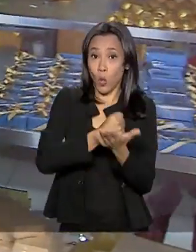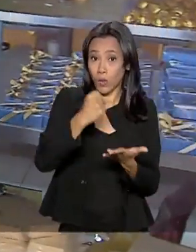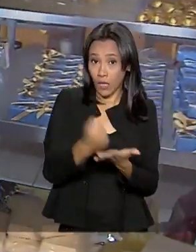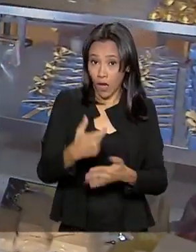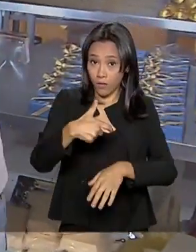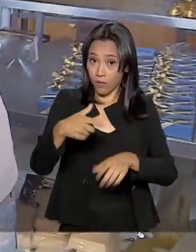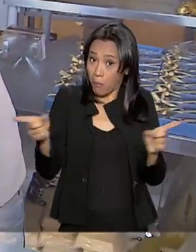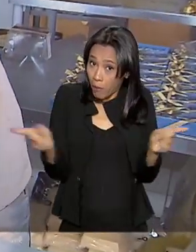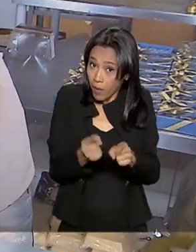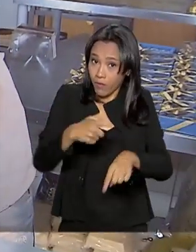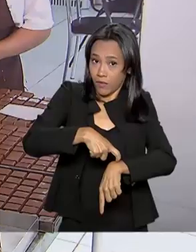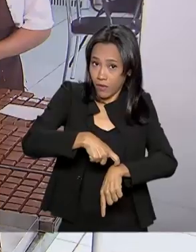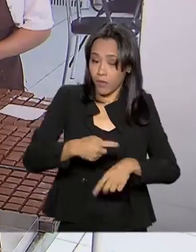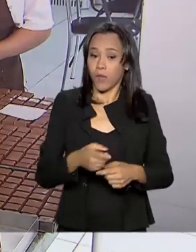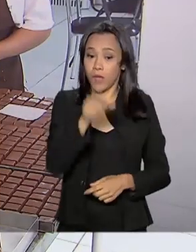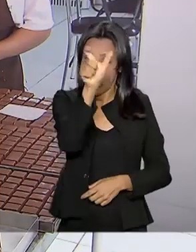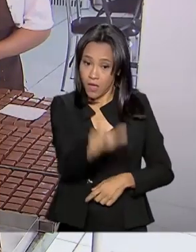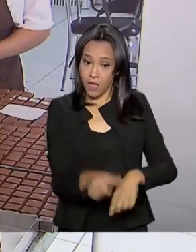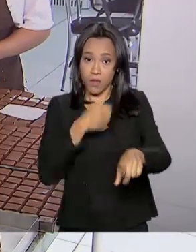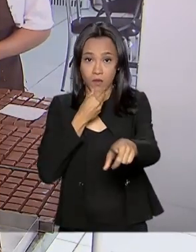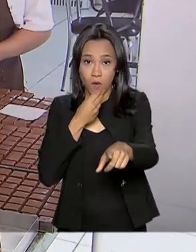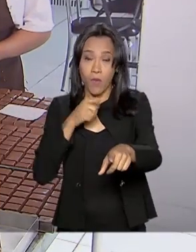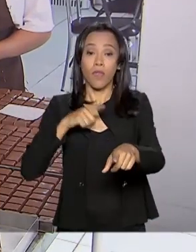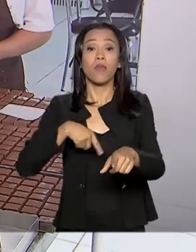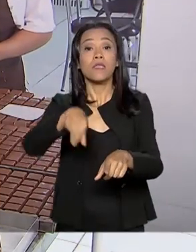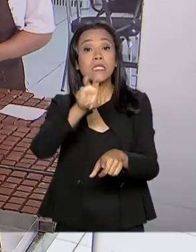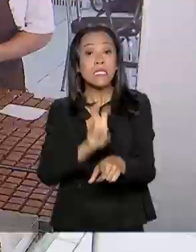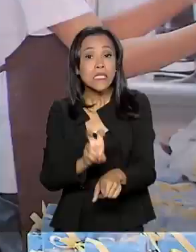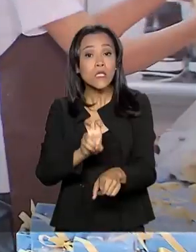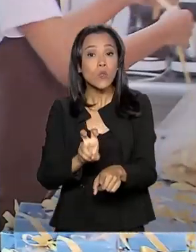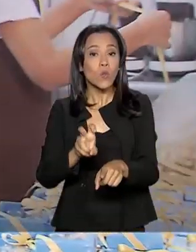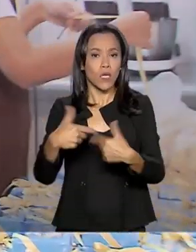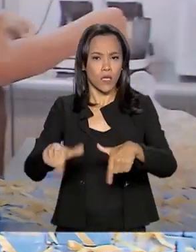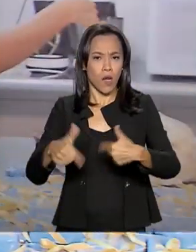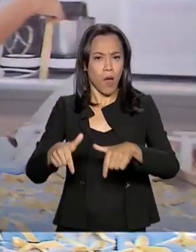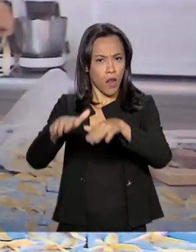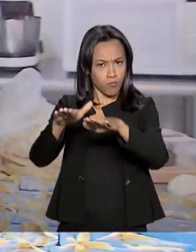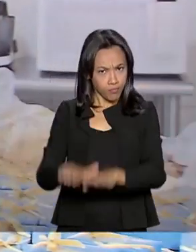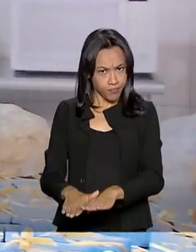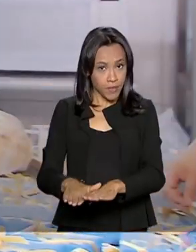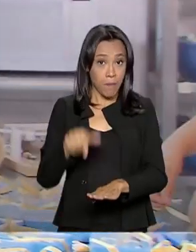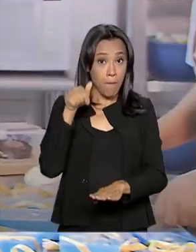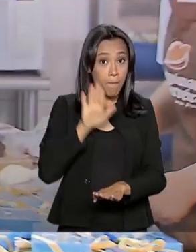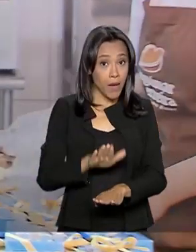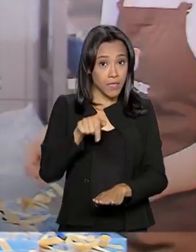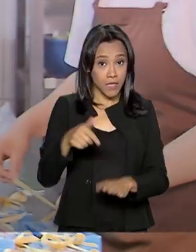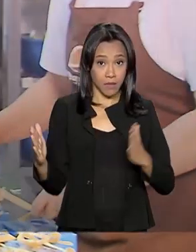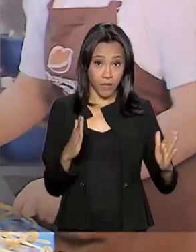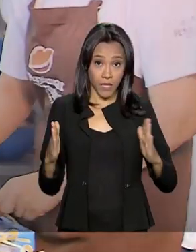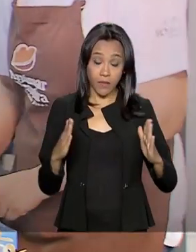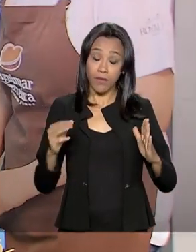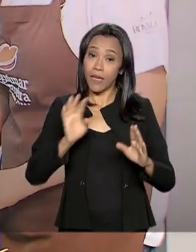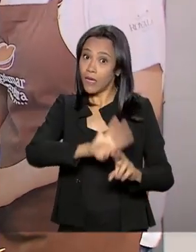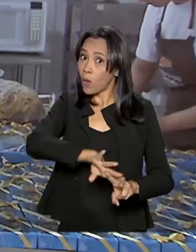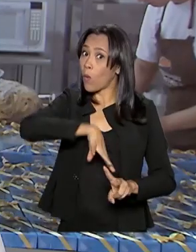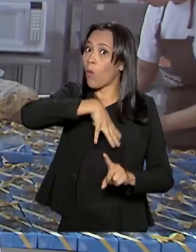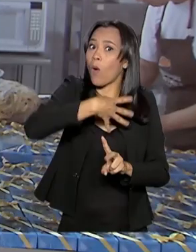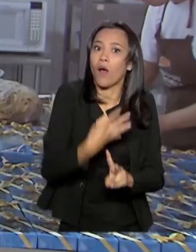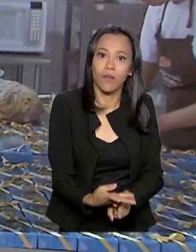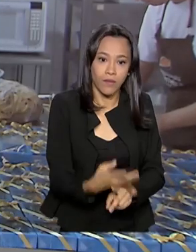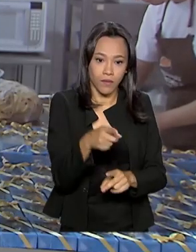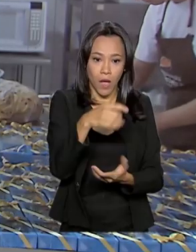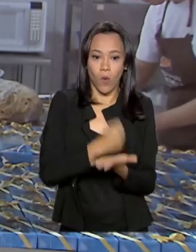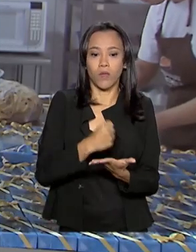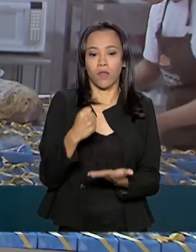empresário do setor por exemplo tem cinco funcionários fixos mas nessa época ele quadriplicou quadro pra